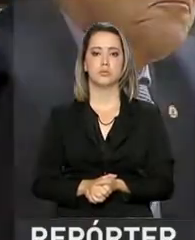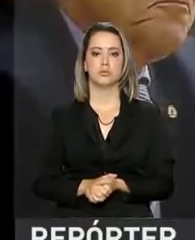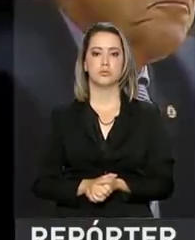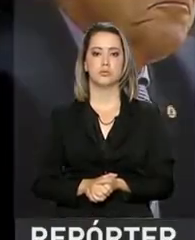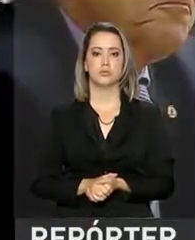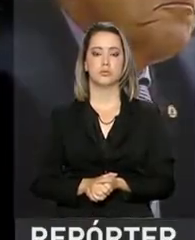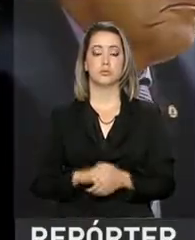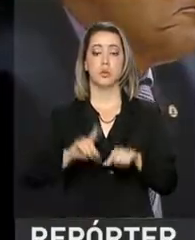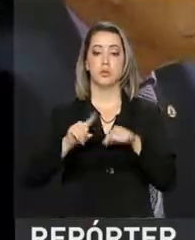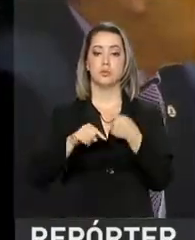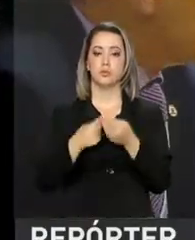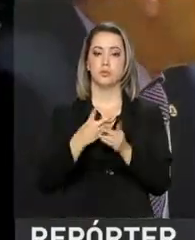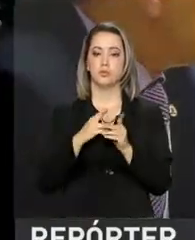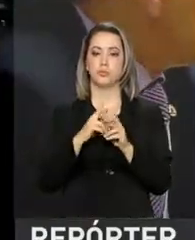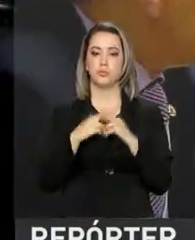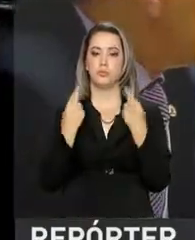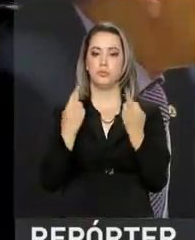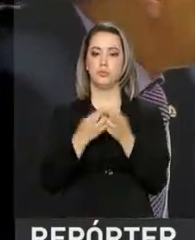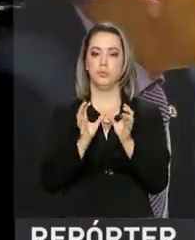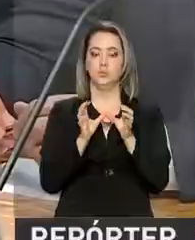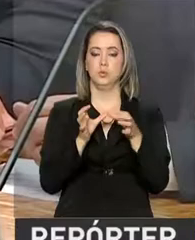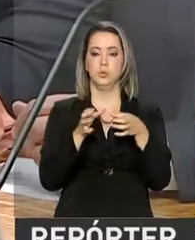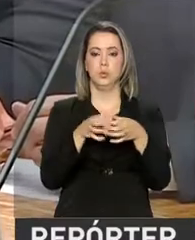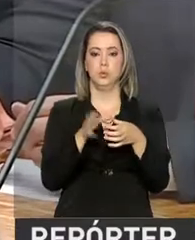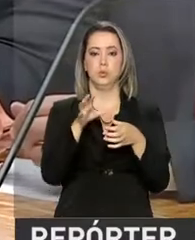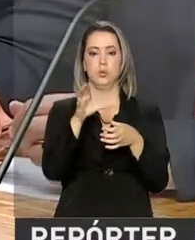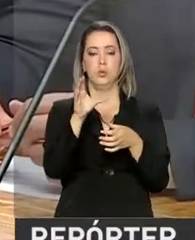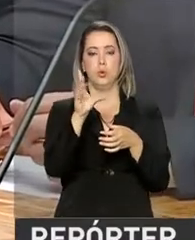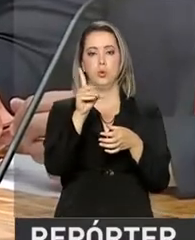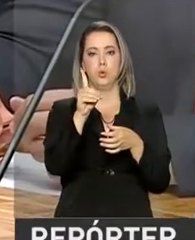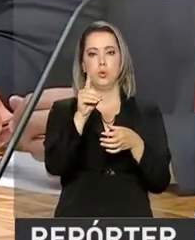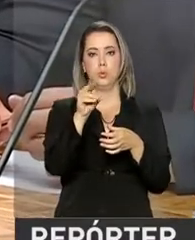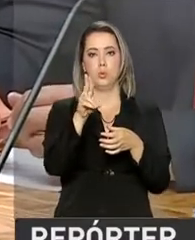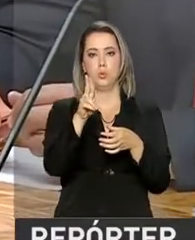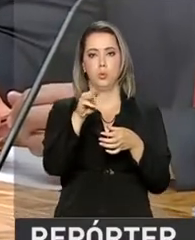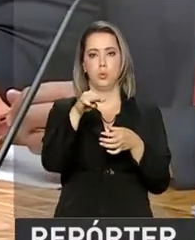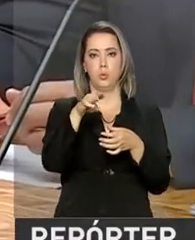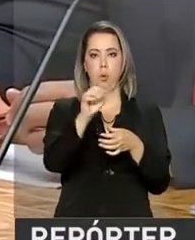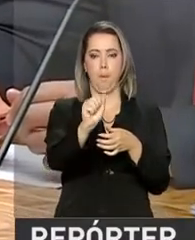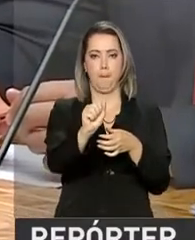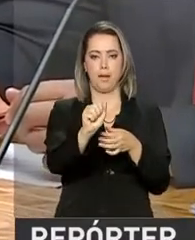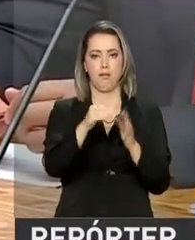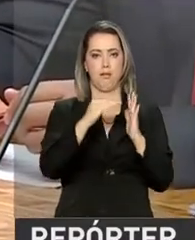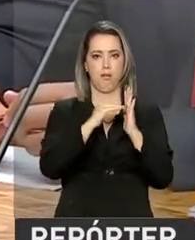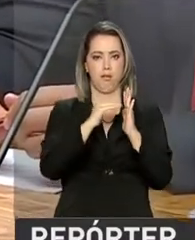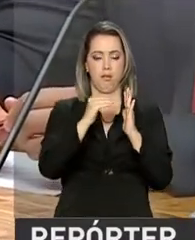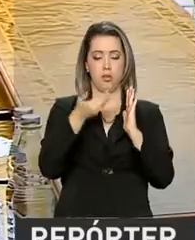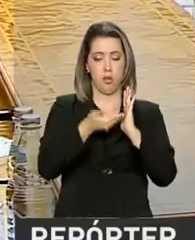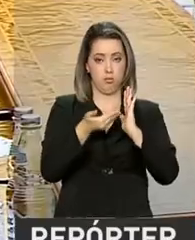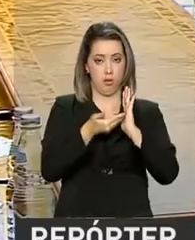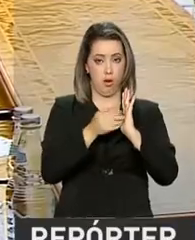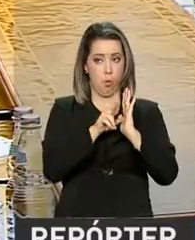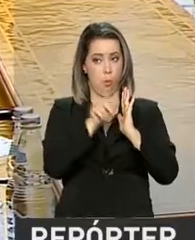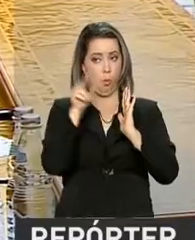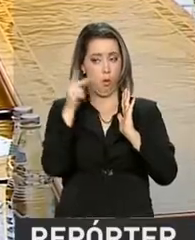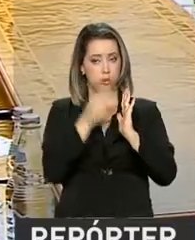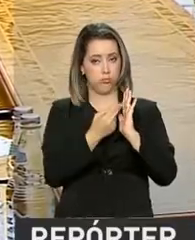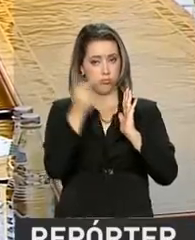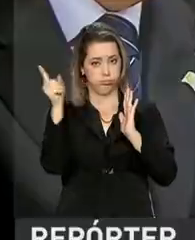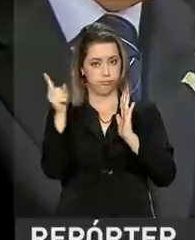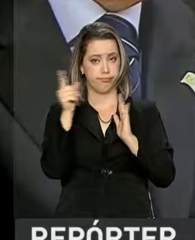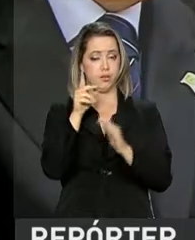depois disso se reuniu com o presidente da duma que a câmara dos deputados da rússia ea seus lábios volodin deputados e